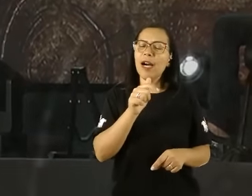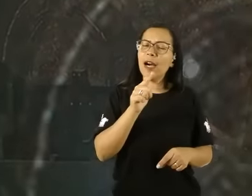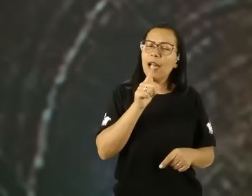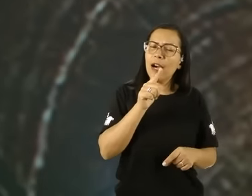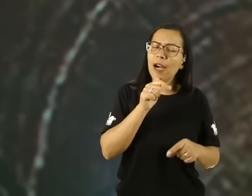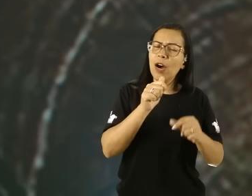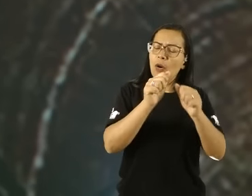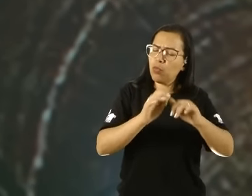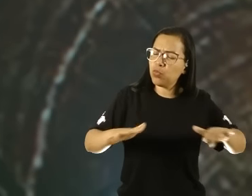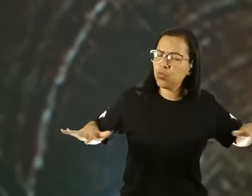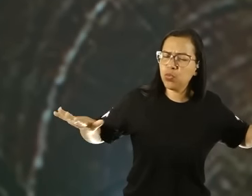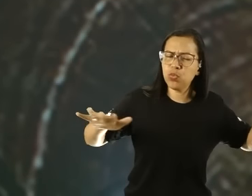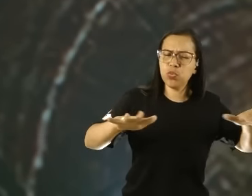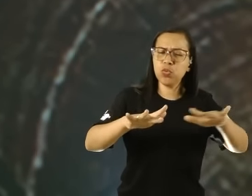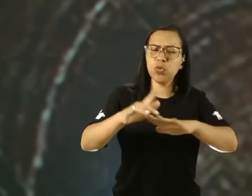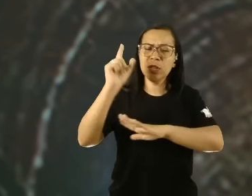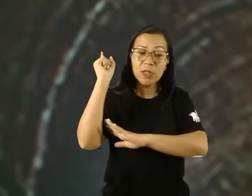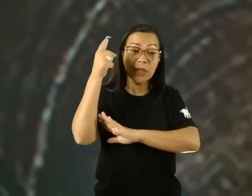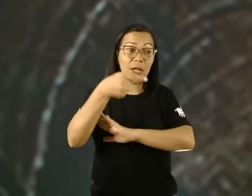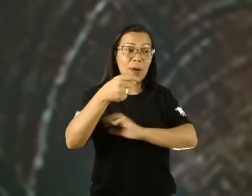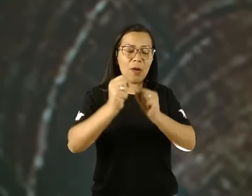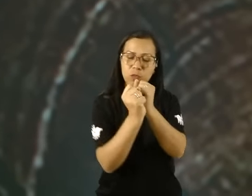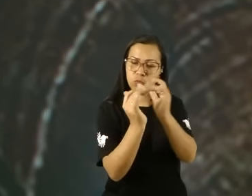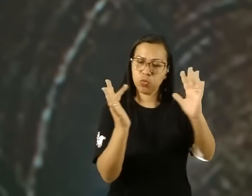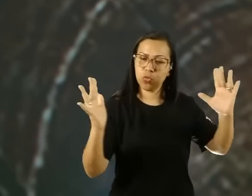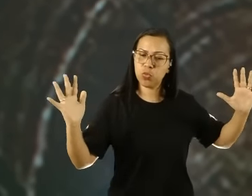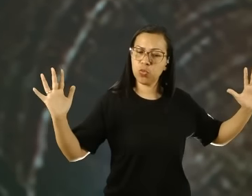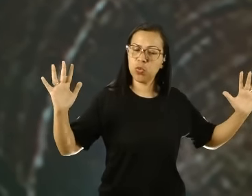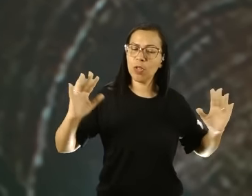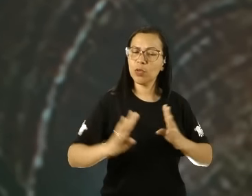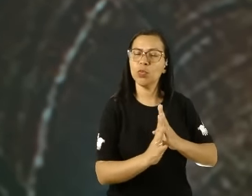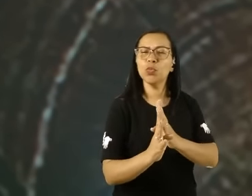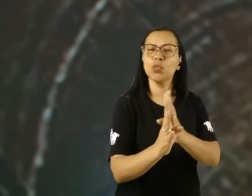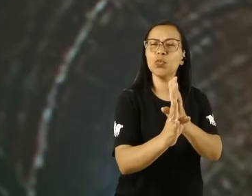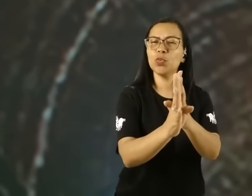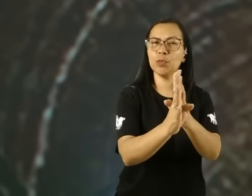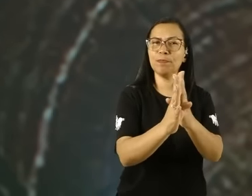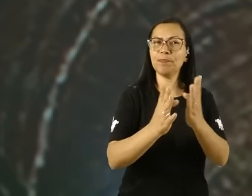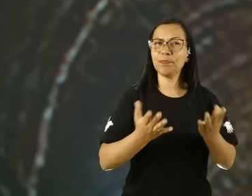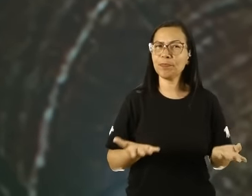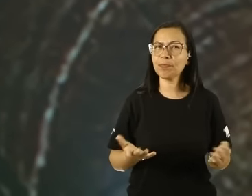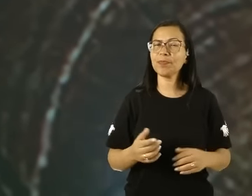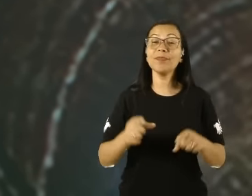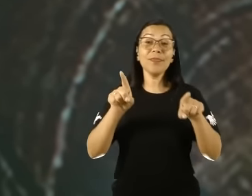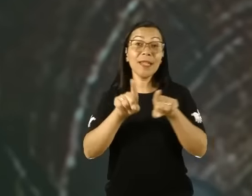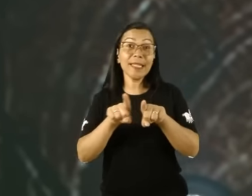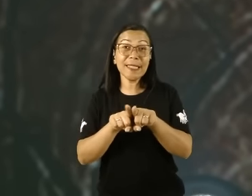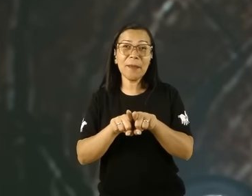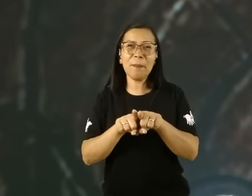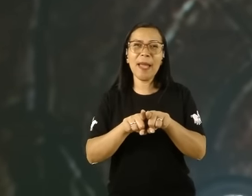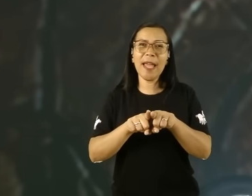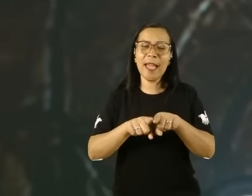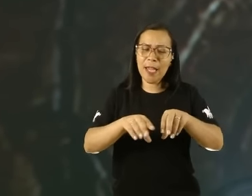mas quando eles chegam do outro lado, aquela tempestade não estava ali à toa, eles estavam indo para Gadara, havia um homem endemoniado, que andava nu,